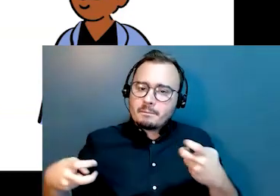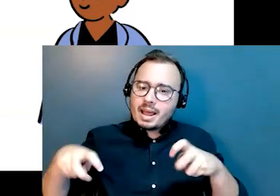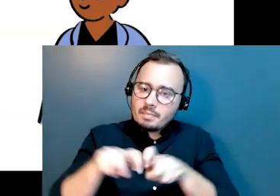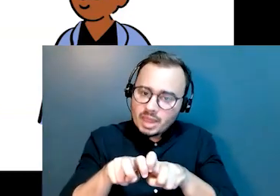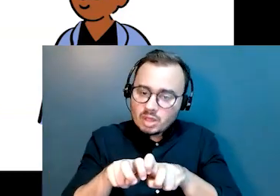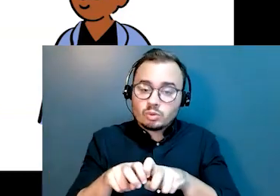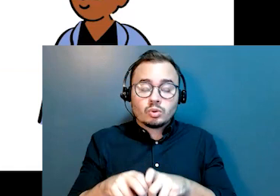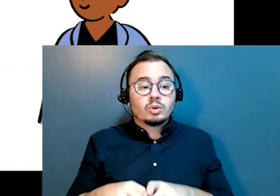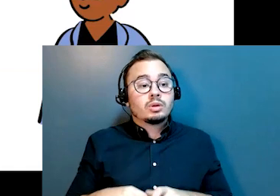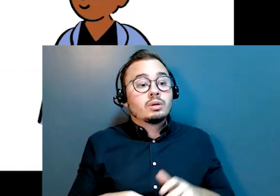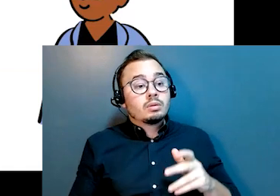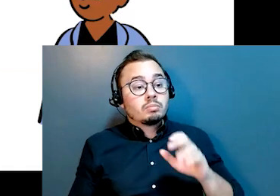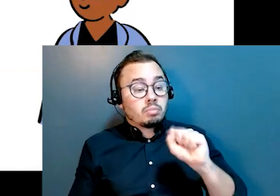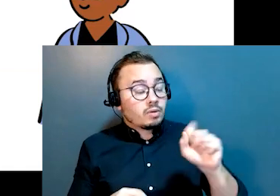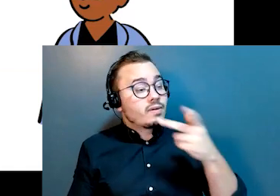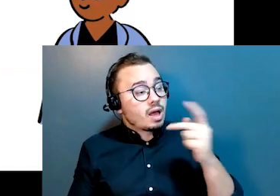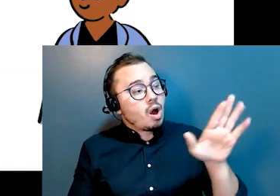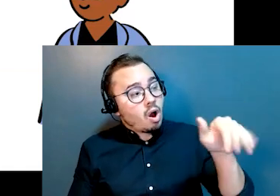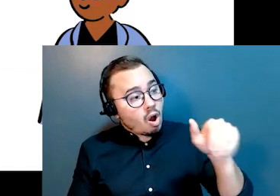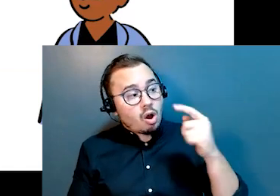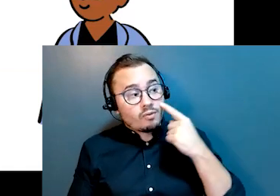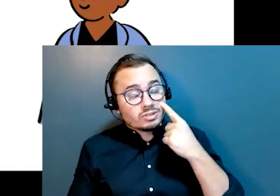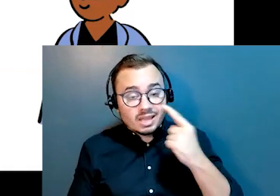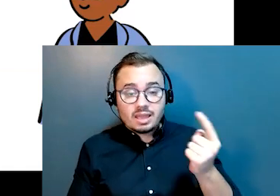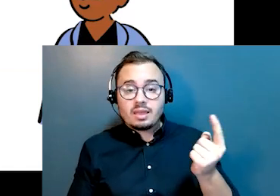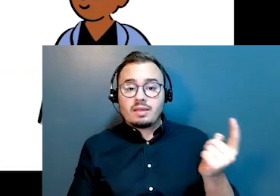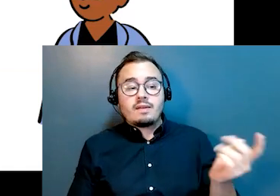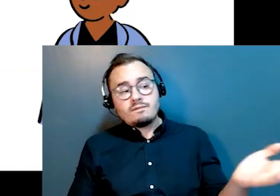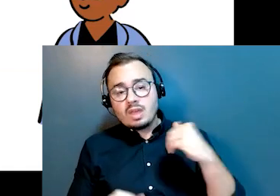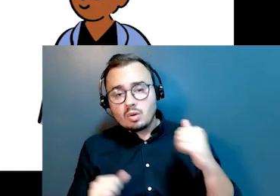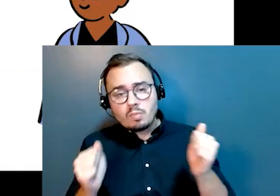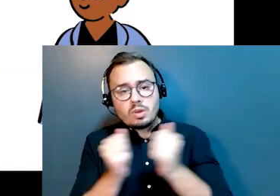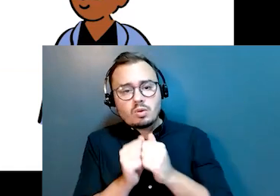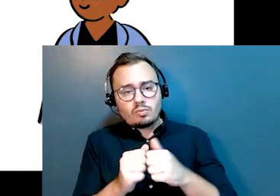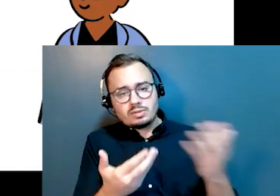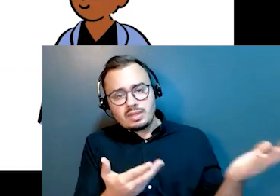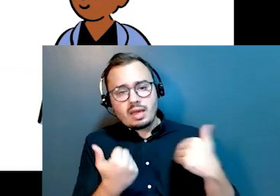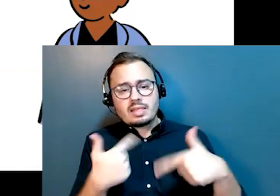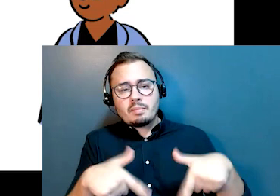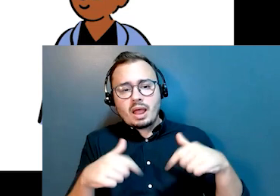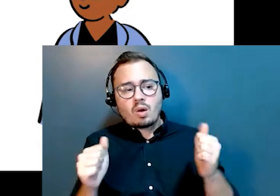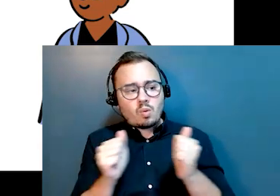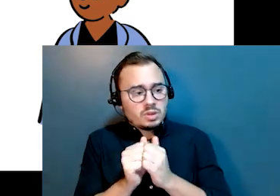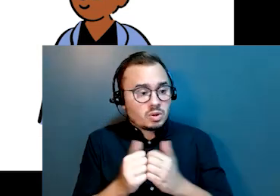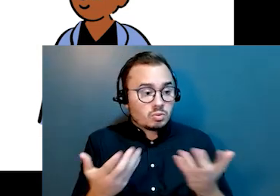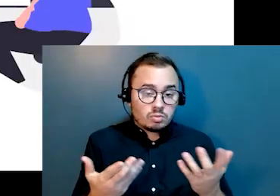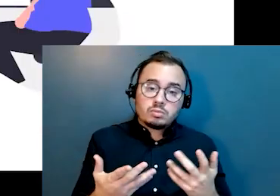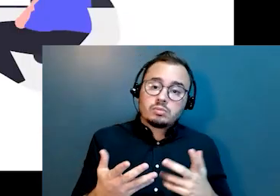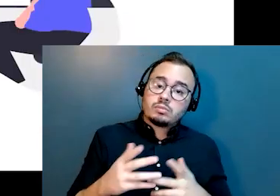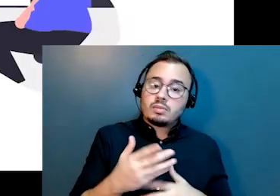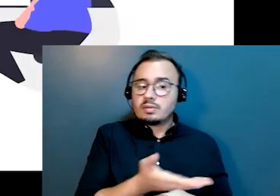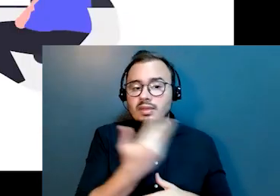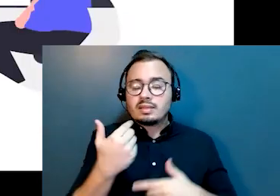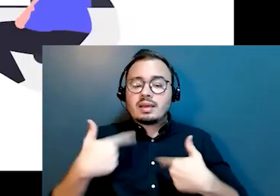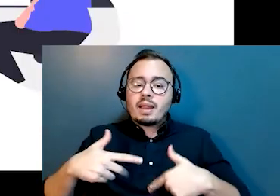não, vem parear comigo, vem pegar um pouco de contexto aqui, me ajuda aqui nessa tarefa no iOS.